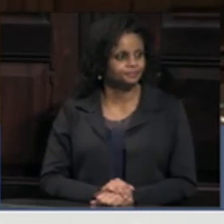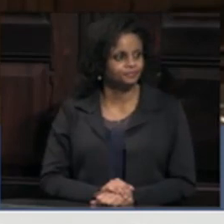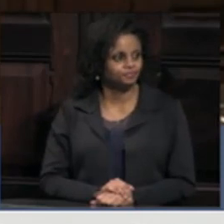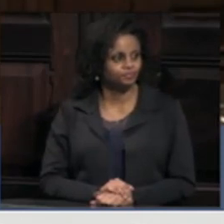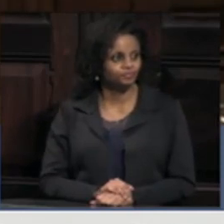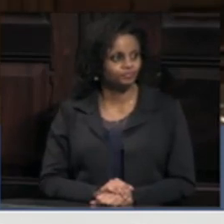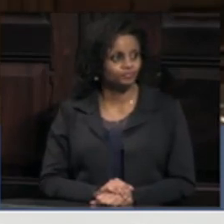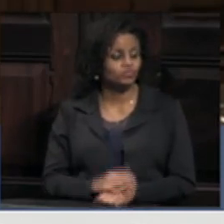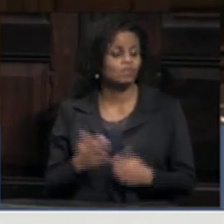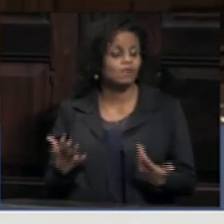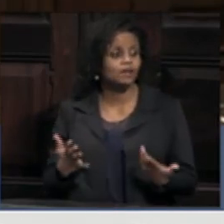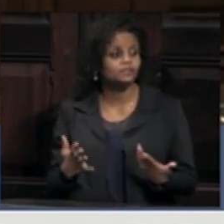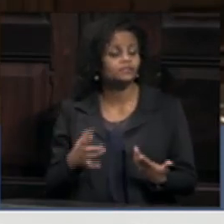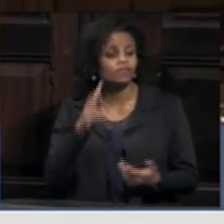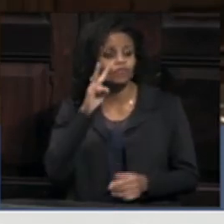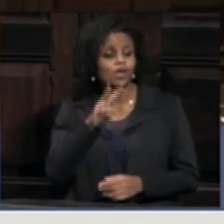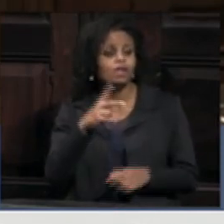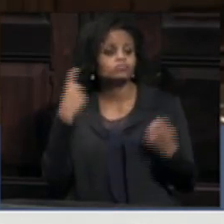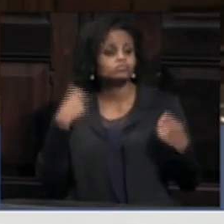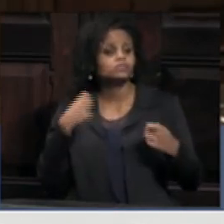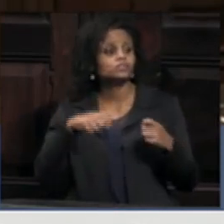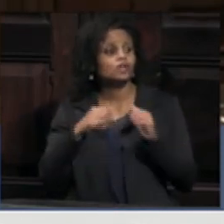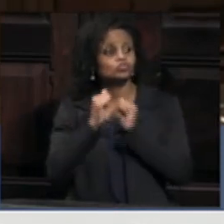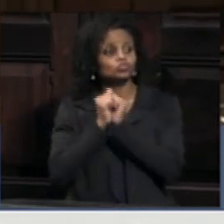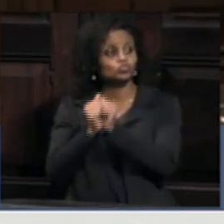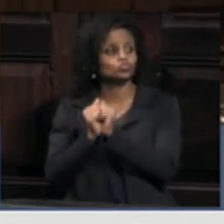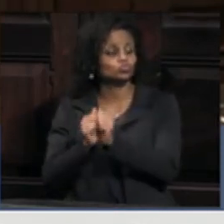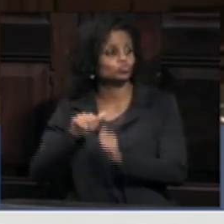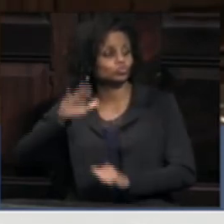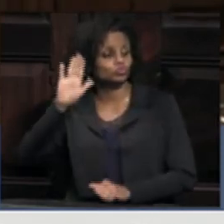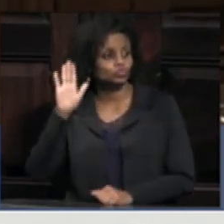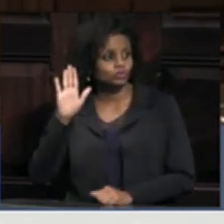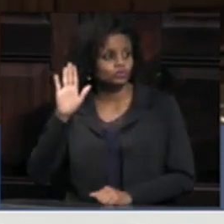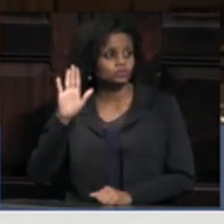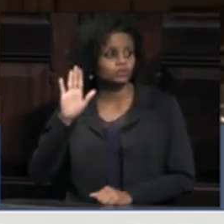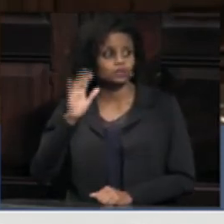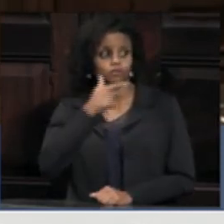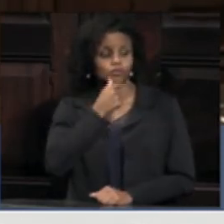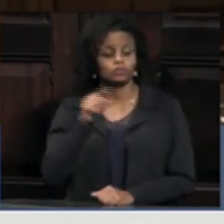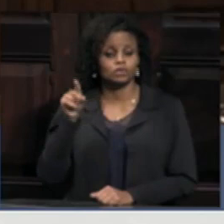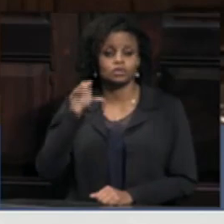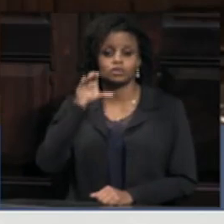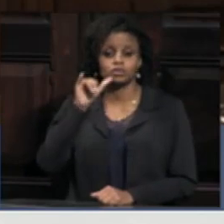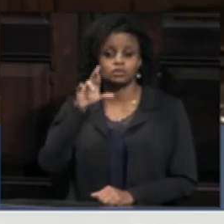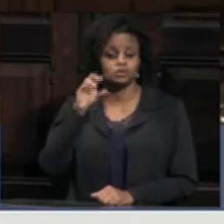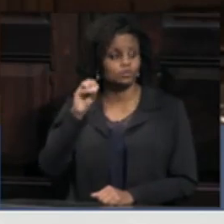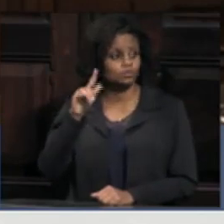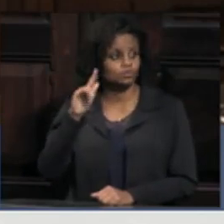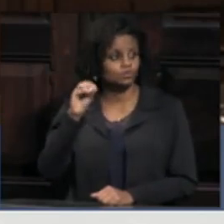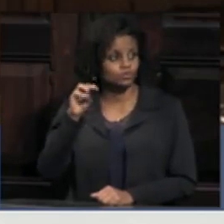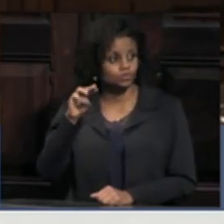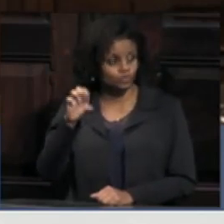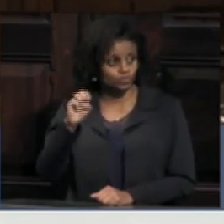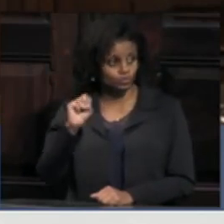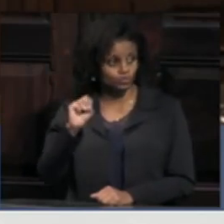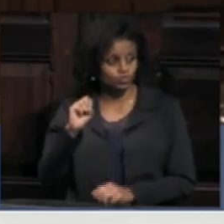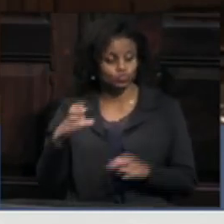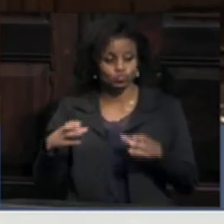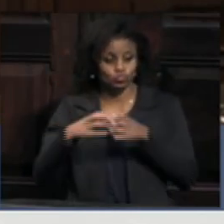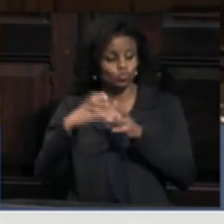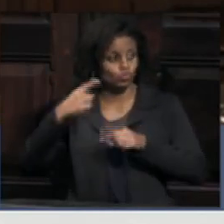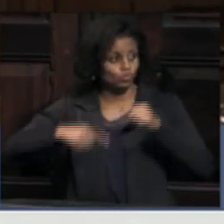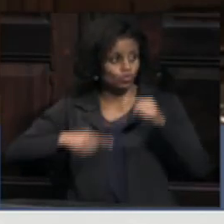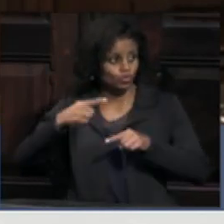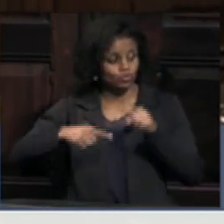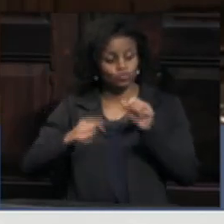de apoiar a candidatura do então candidato à presidência, Ciro Gomes, numa coligação